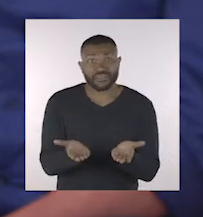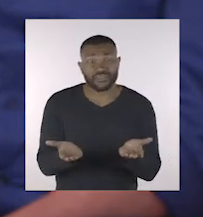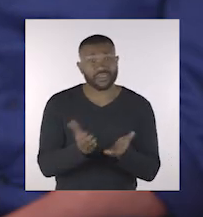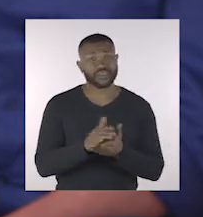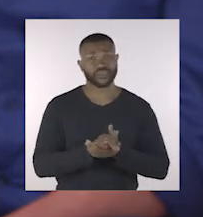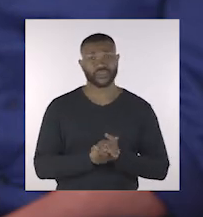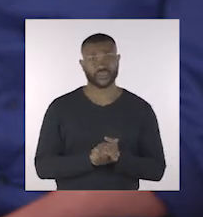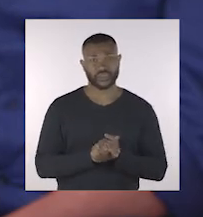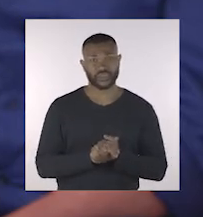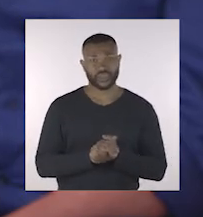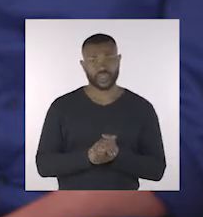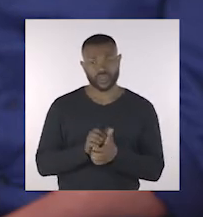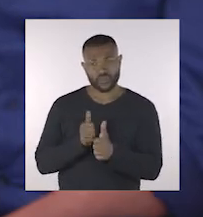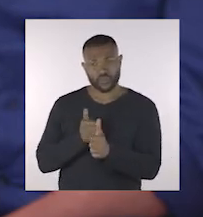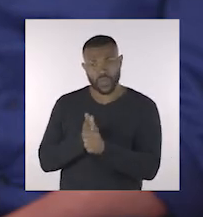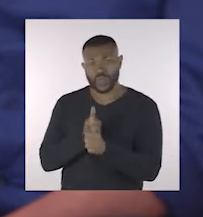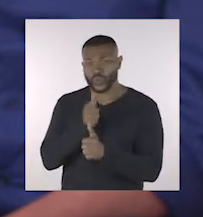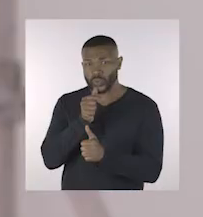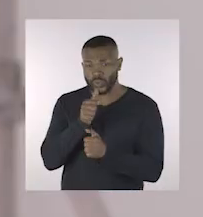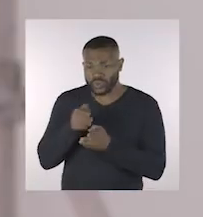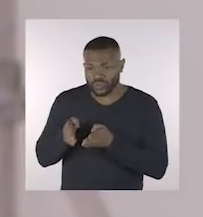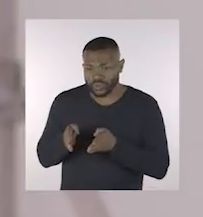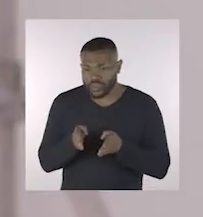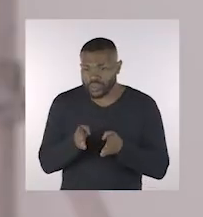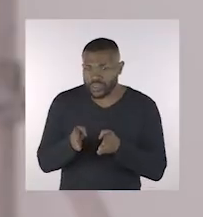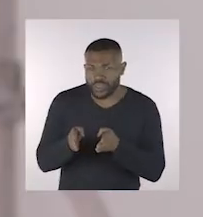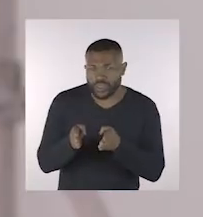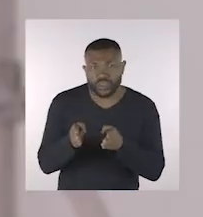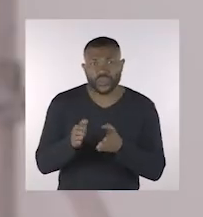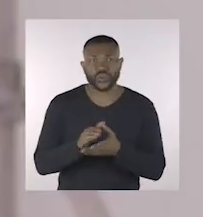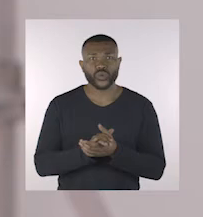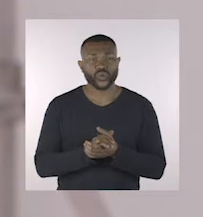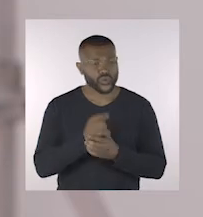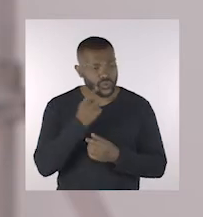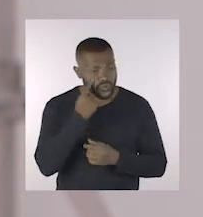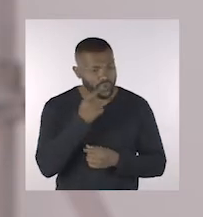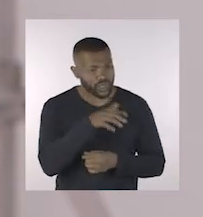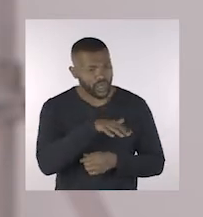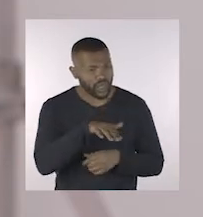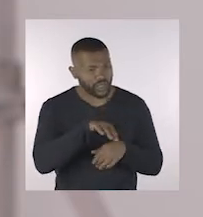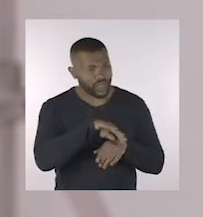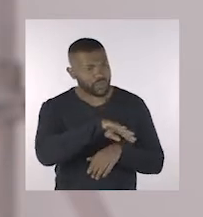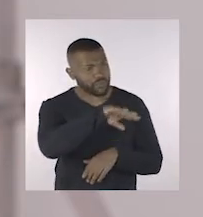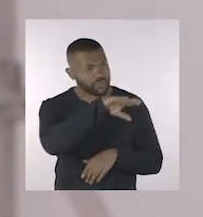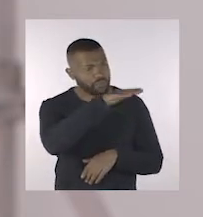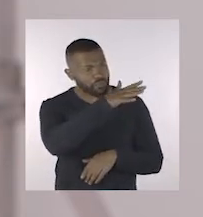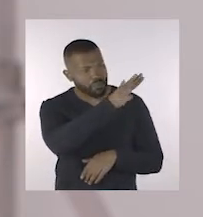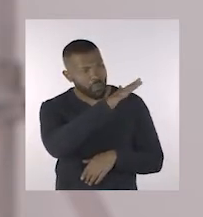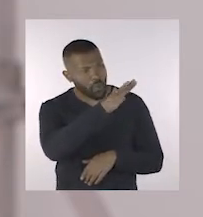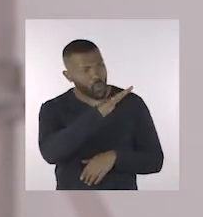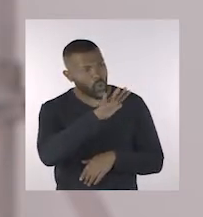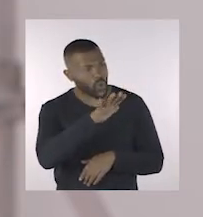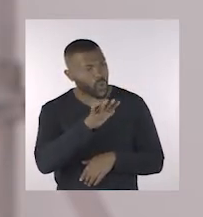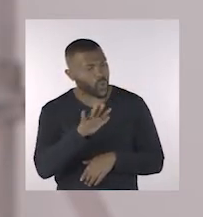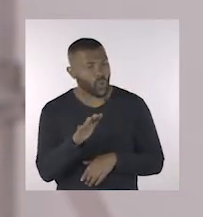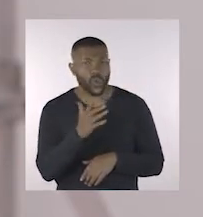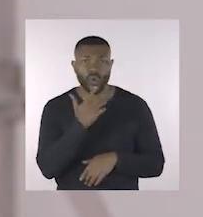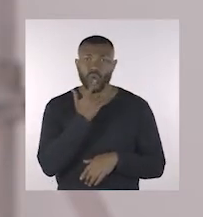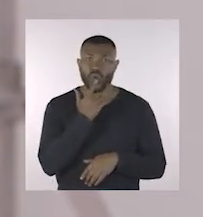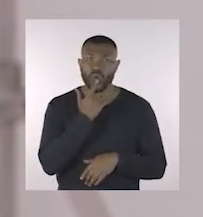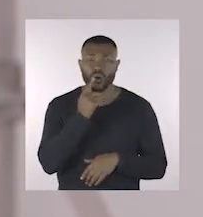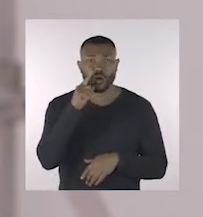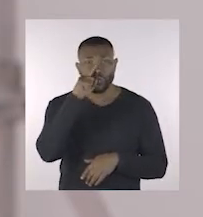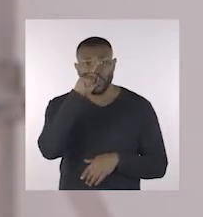recente né na B a empresa leva o servir áreas em morros na em